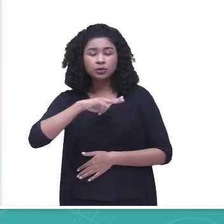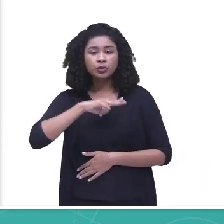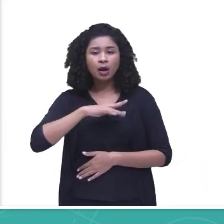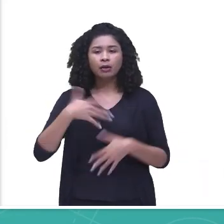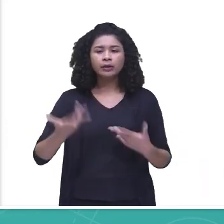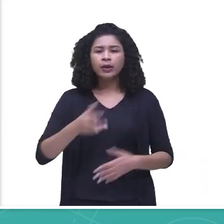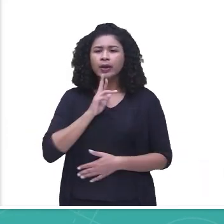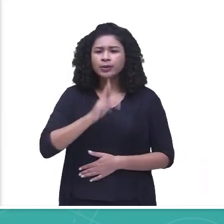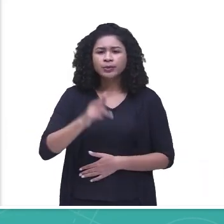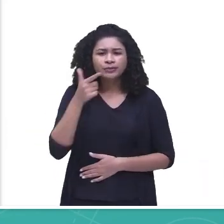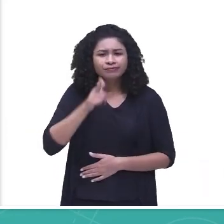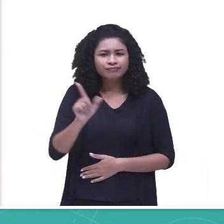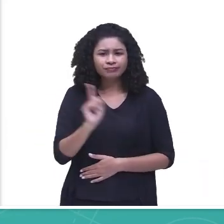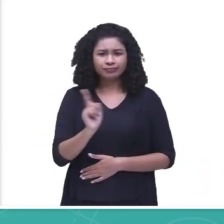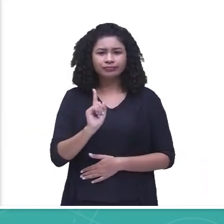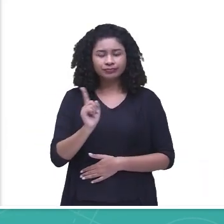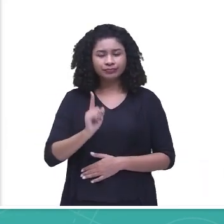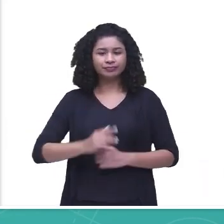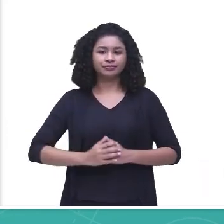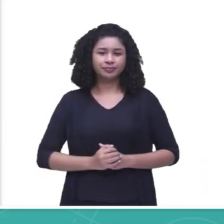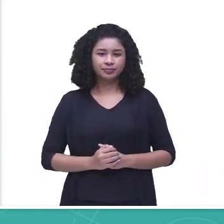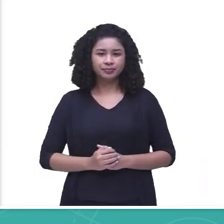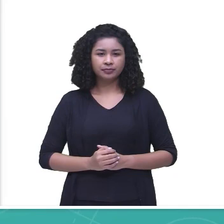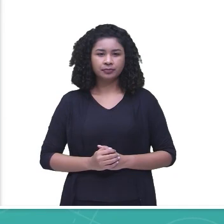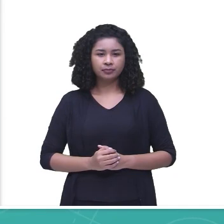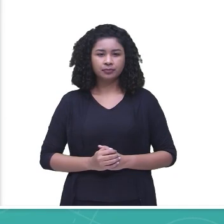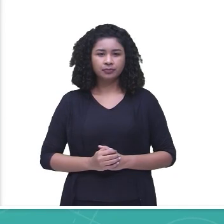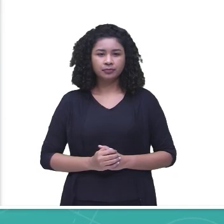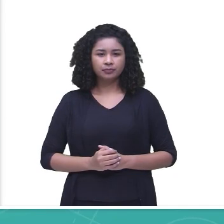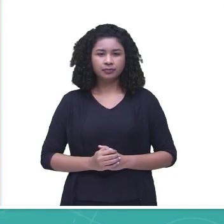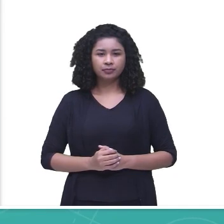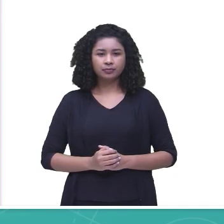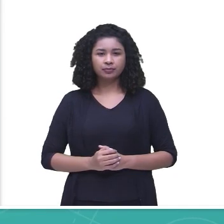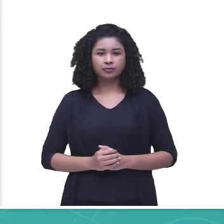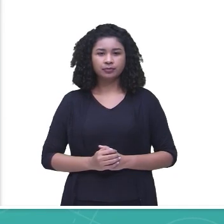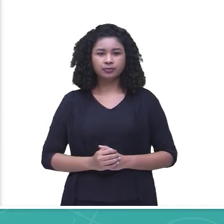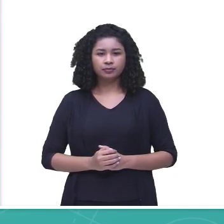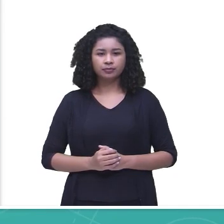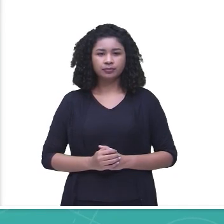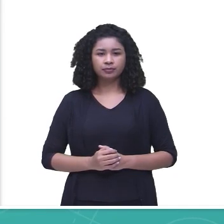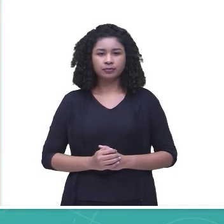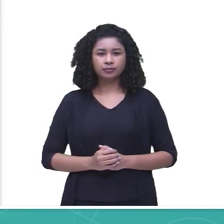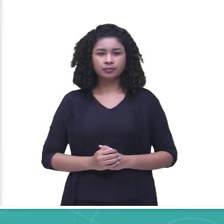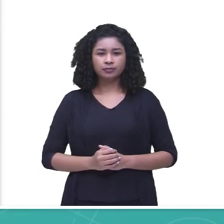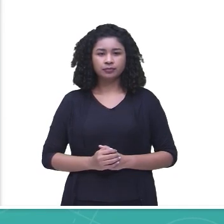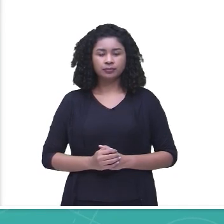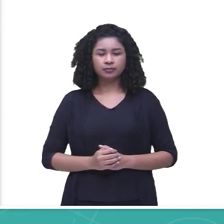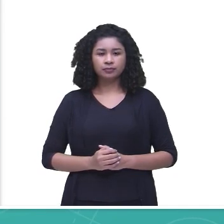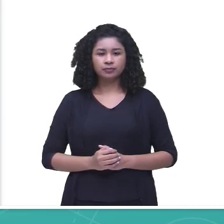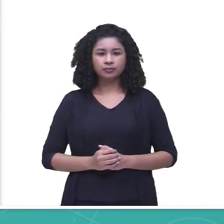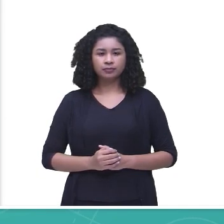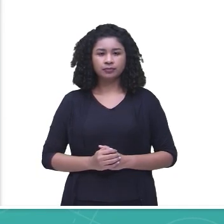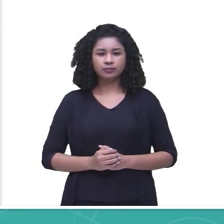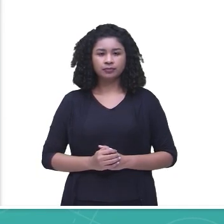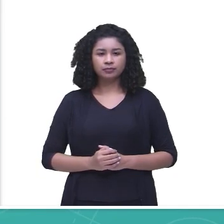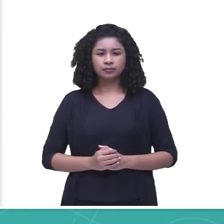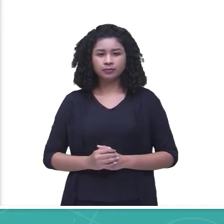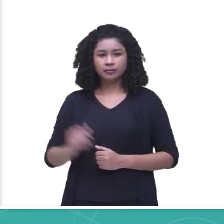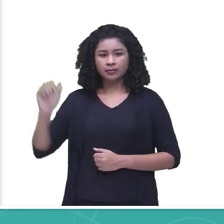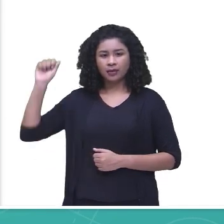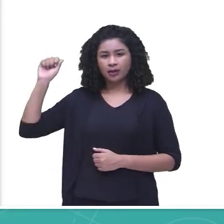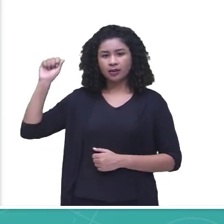que ouvir todos vocês, não é possível. Do you like pizza? Yes, I do. No, I don't. Do you dance for